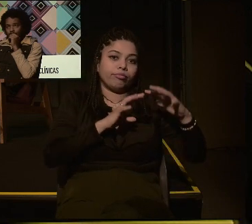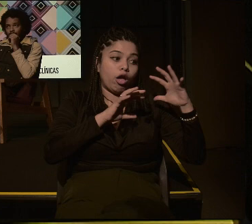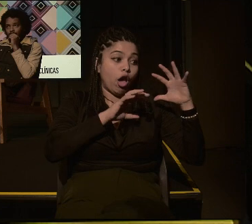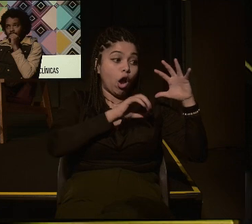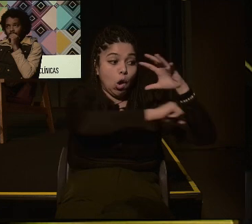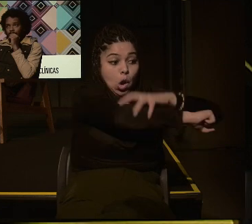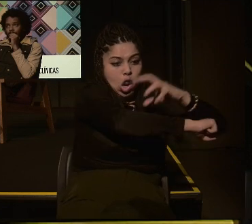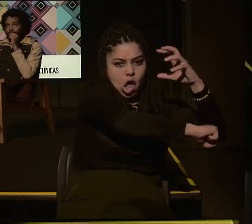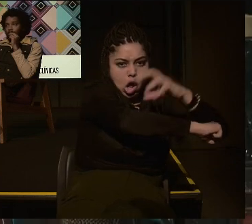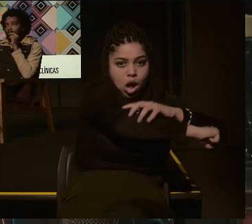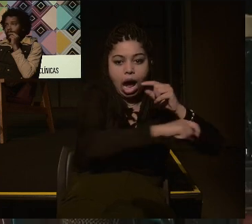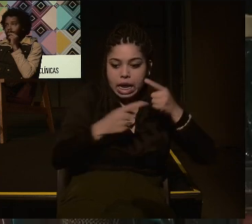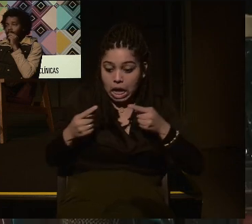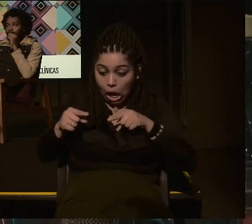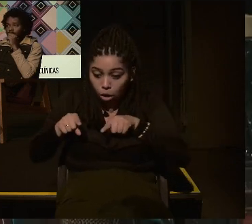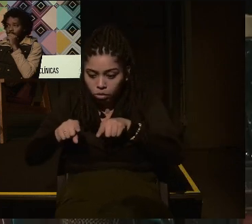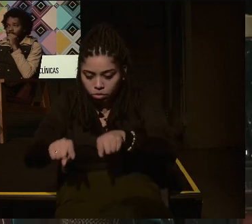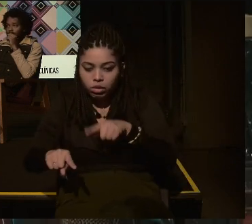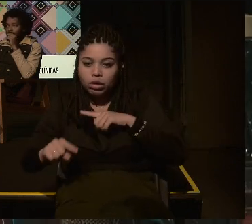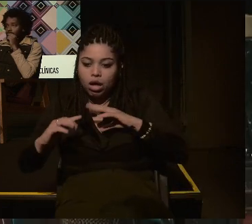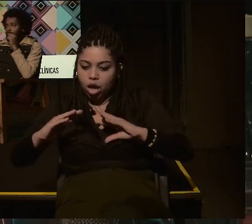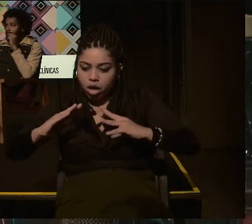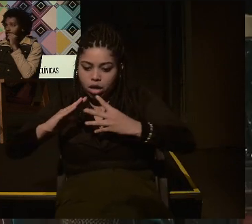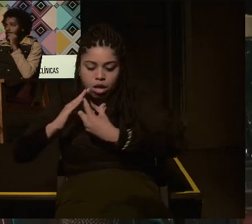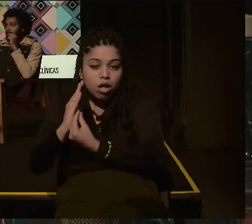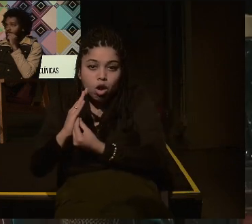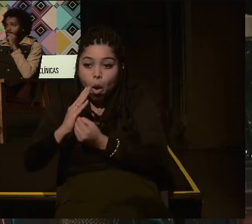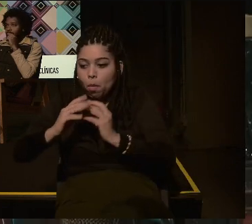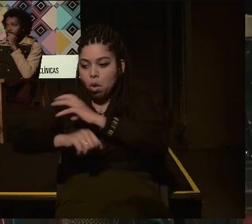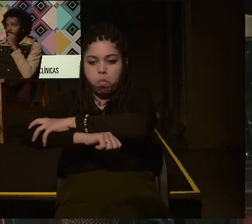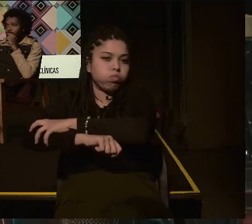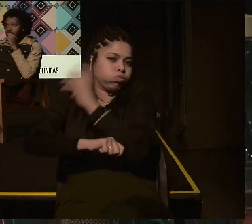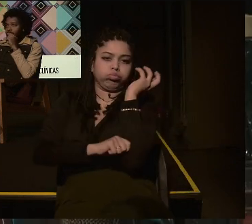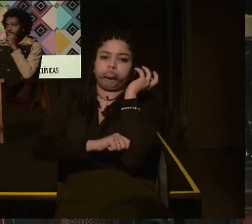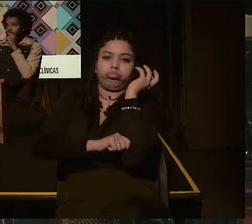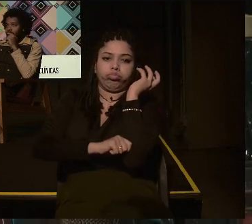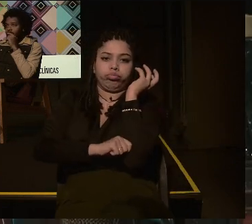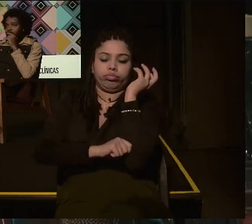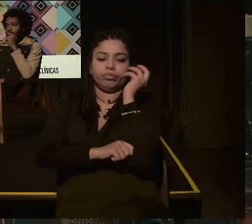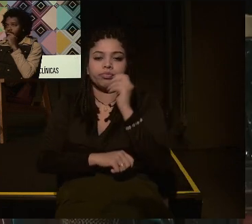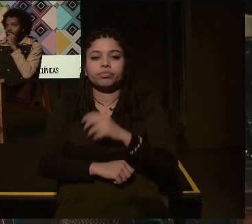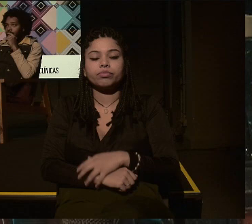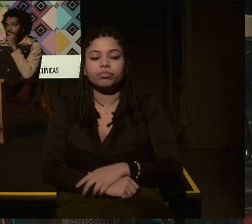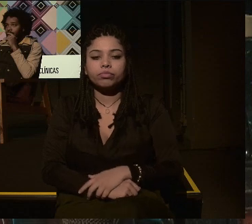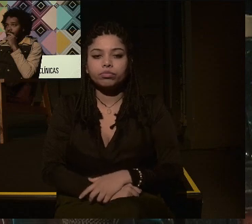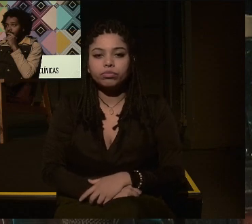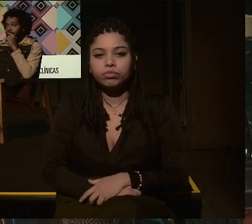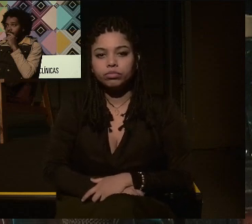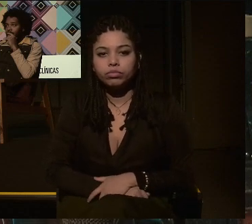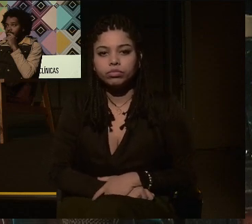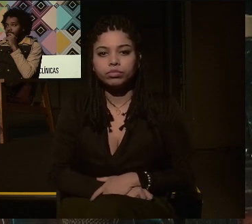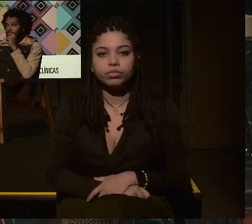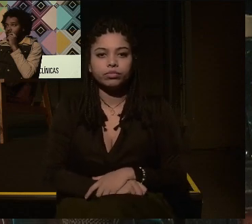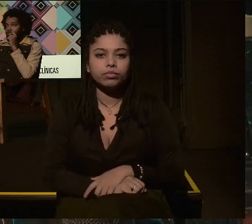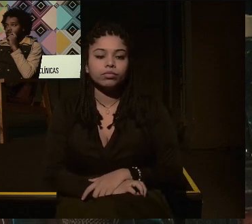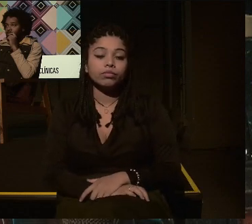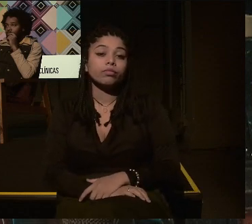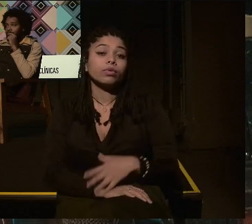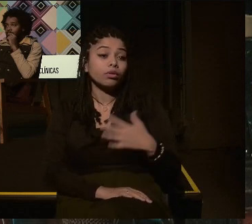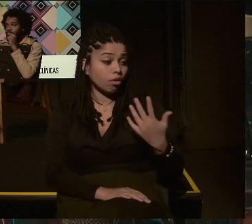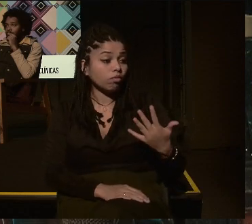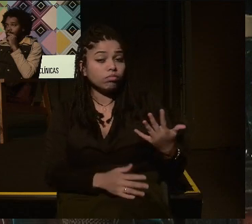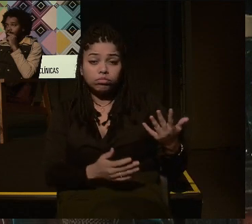Sendo assim, a manicomialização colonial, ela vai estar em